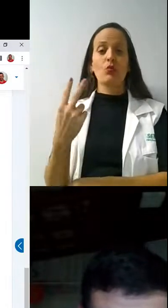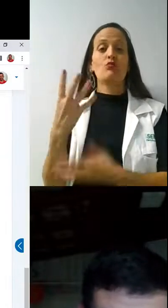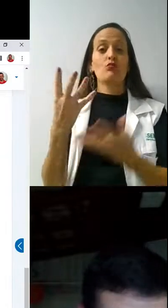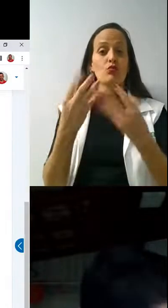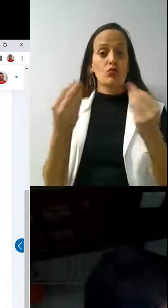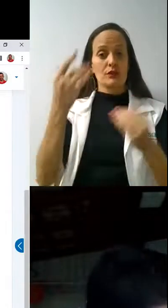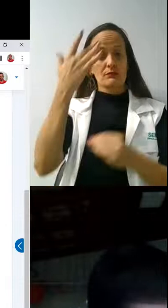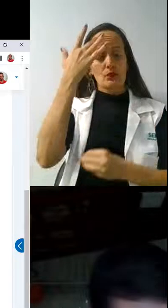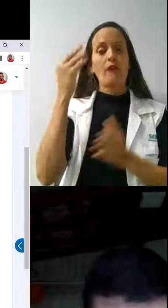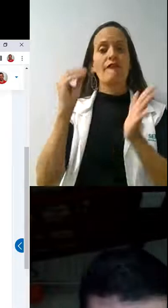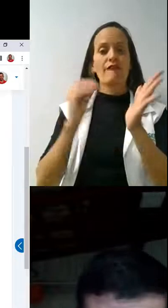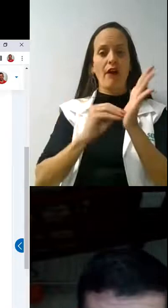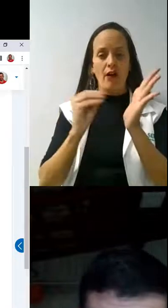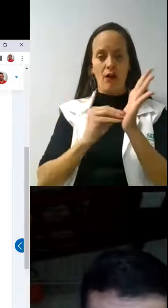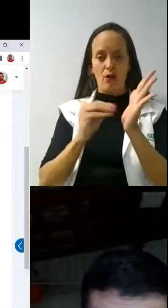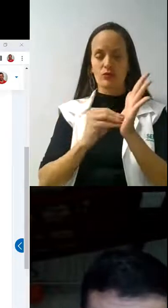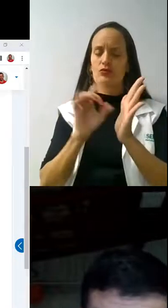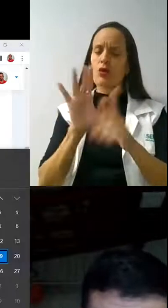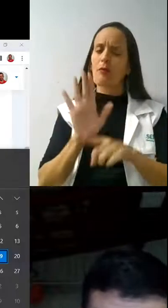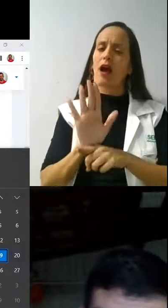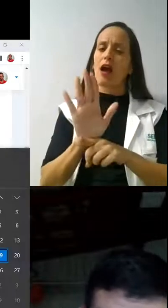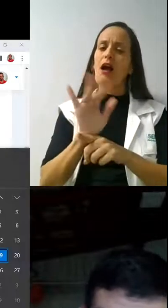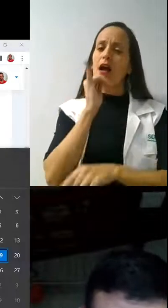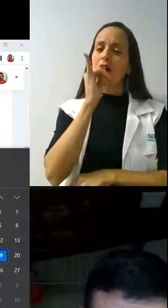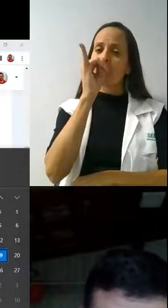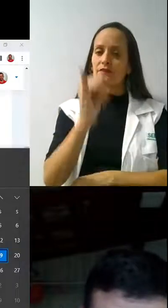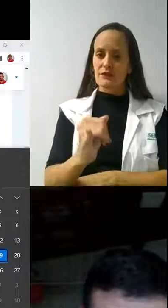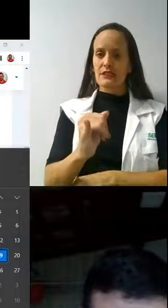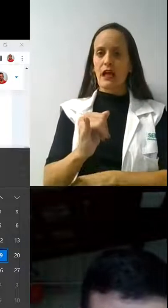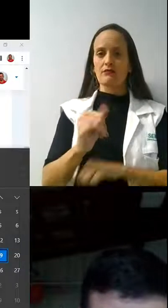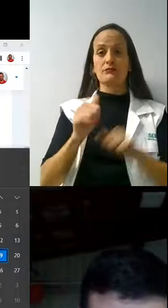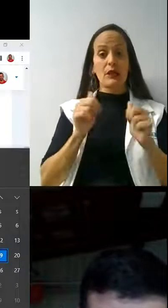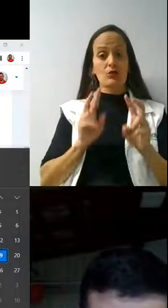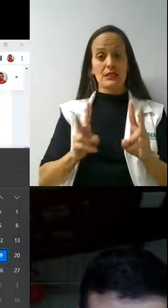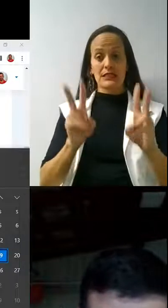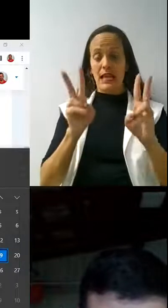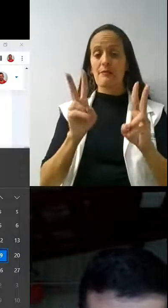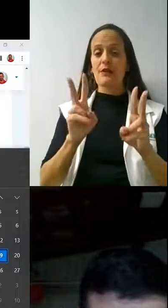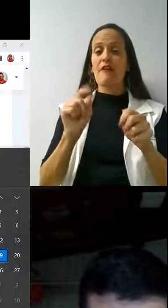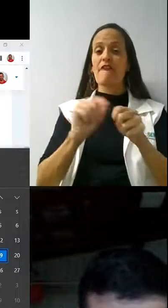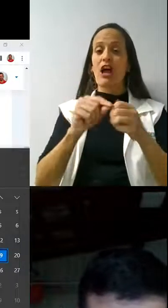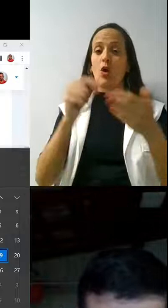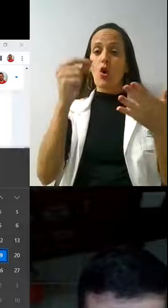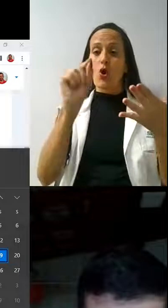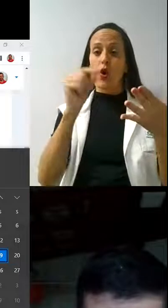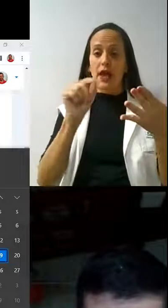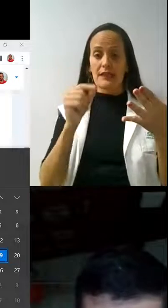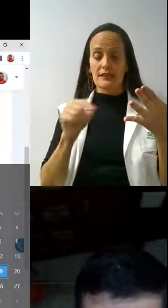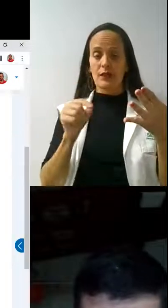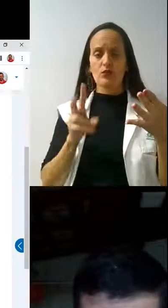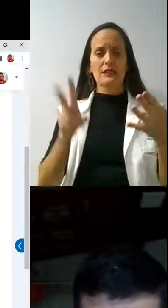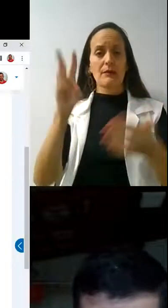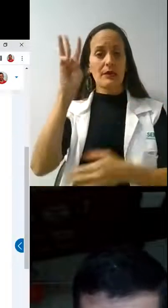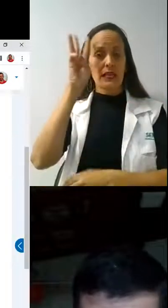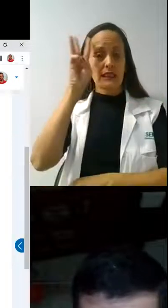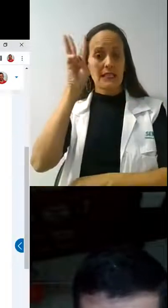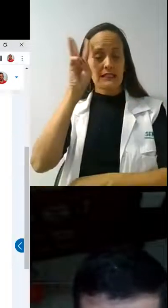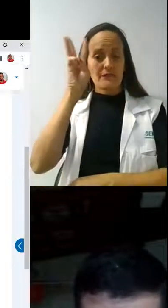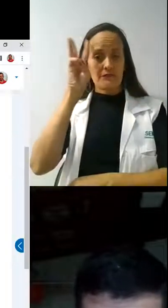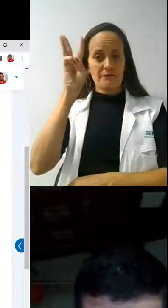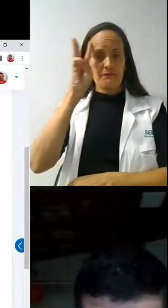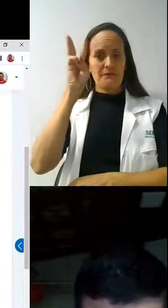correções, pessoal, só para orientar vocês, geralmente eu faço na terça-feira, né? Então, geralmente, toda terça que eu corrijo